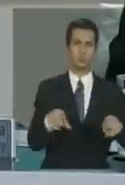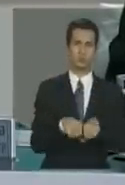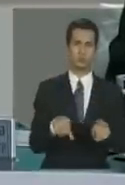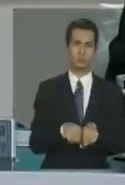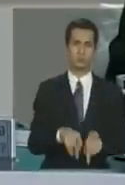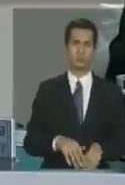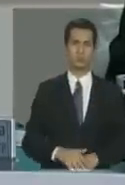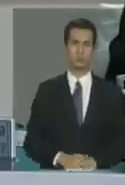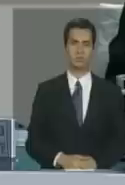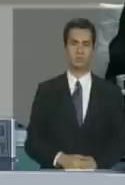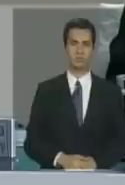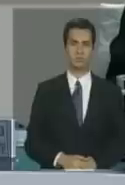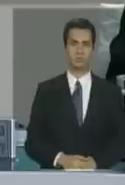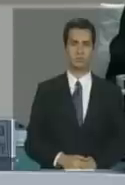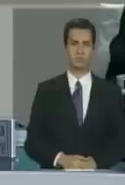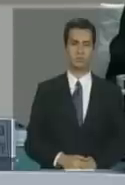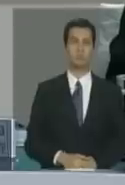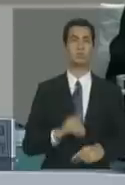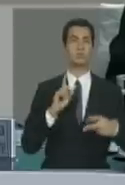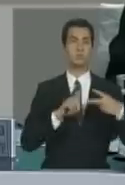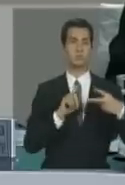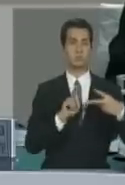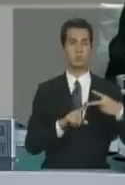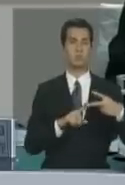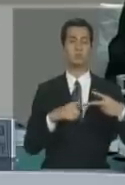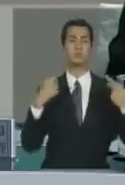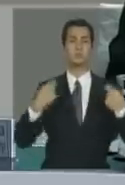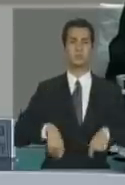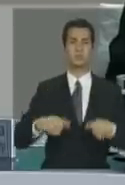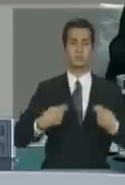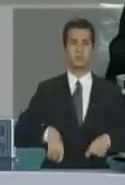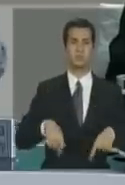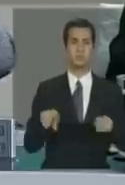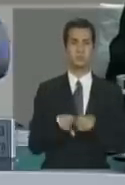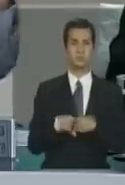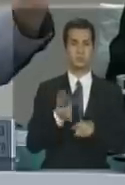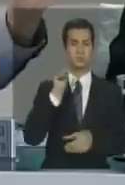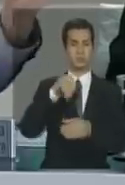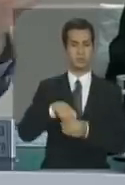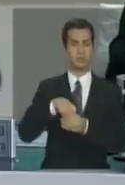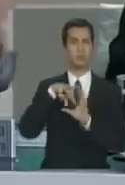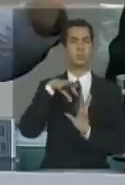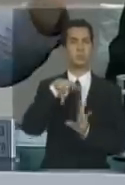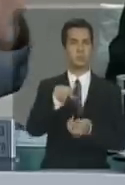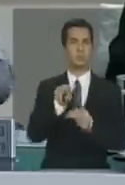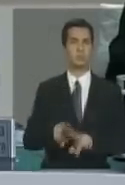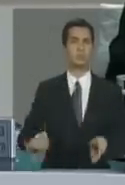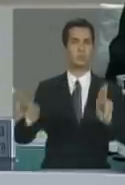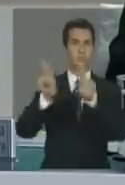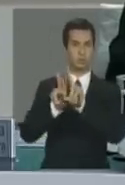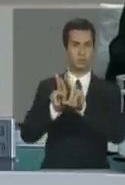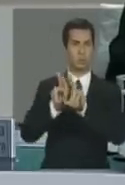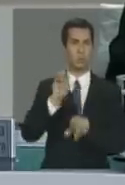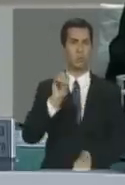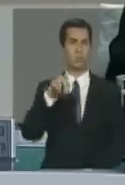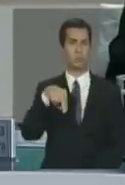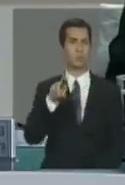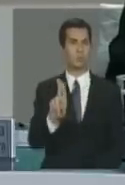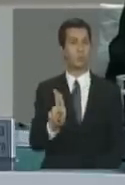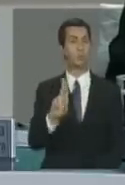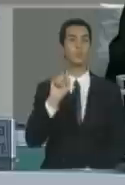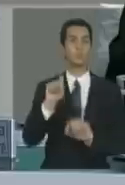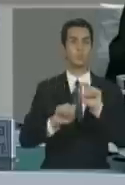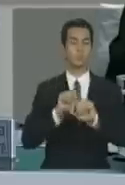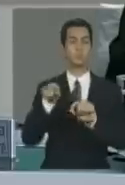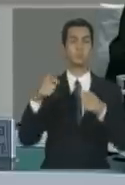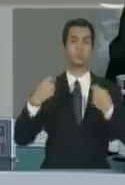volta recorrentemente. Segundo, você precisa ter, nas Nações Unidas, esse é um debate que já o ministro Paulino falou aqui, de